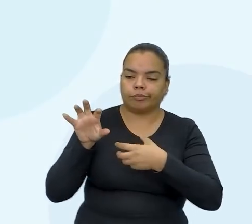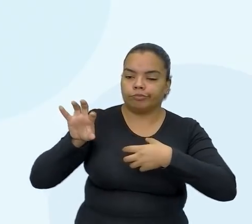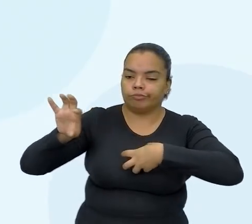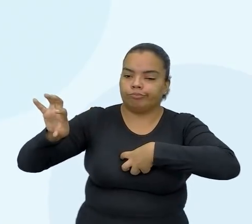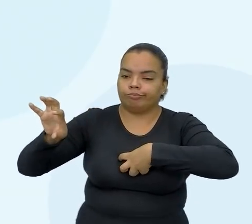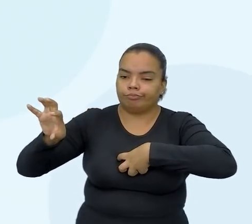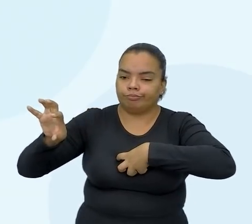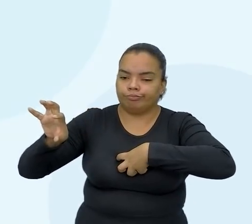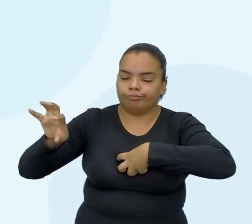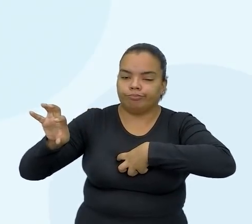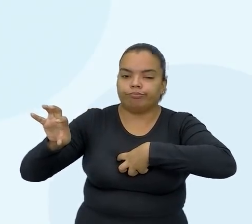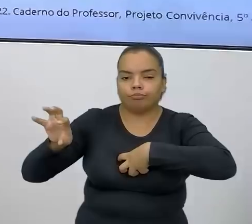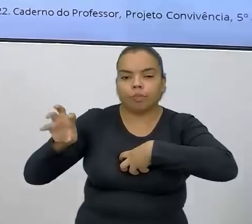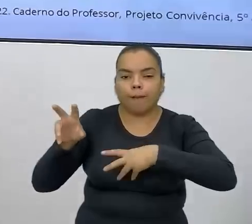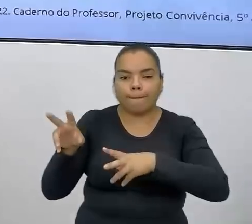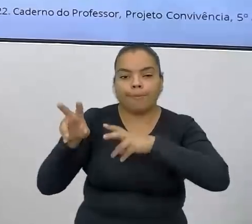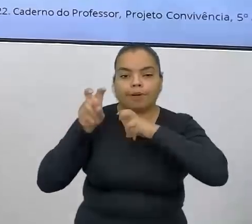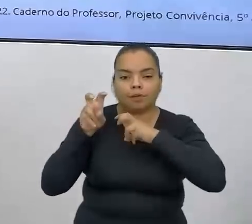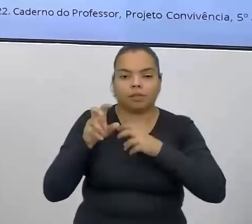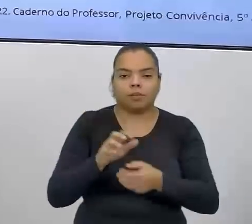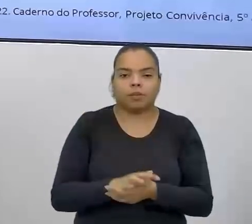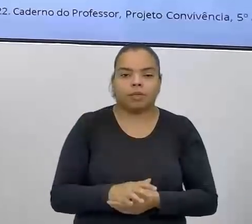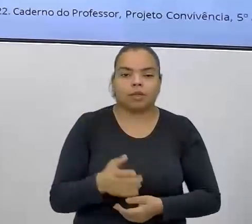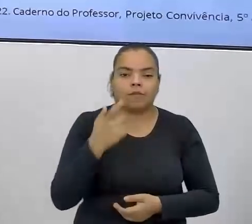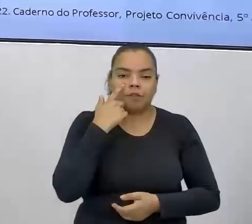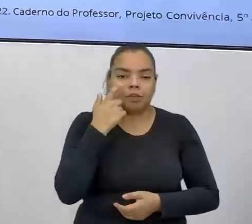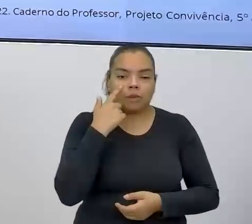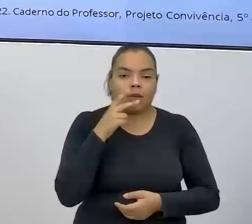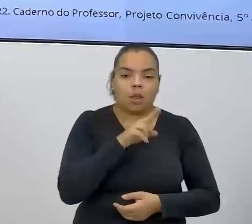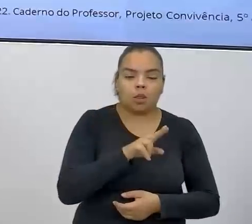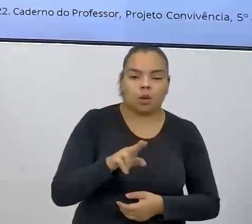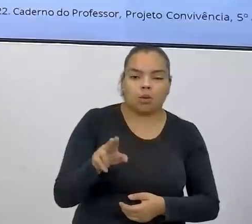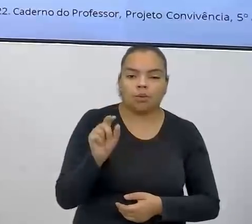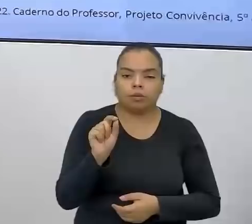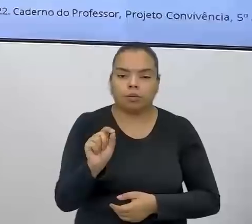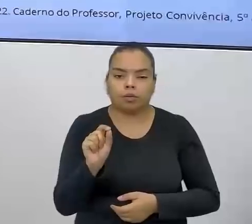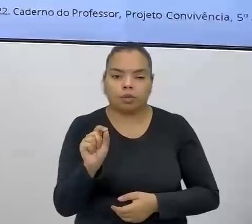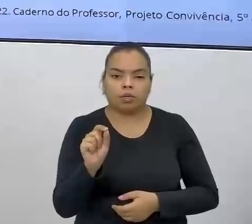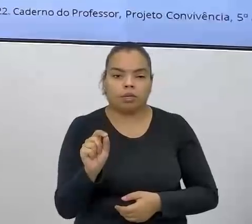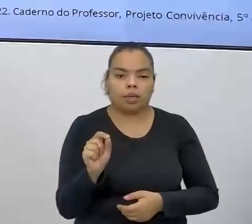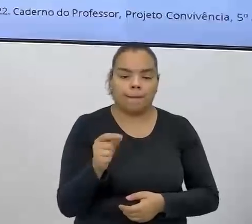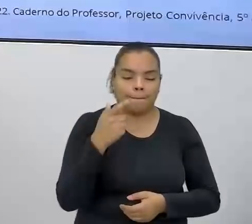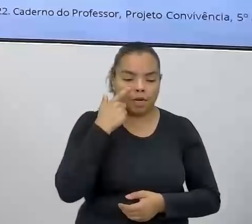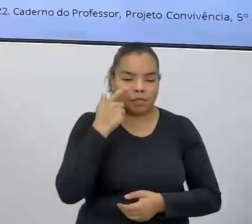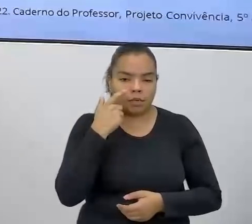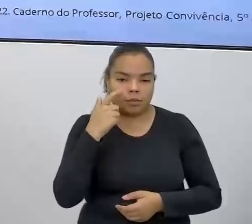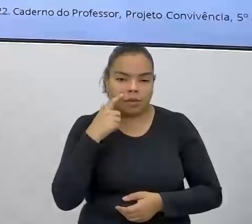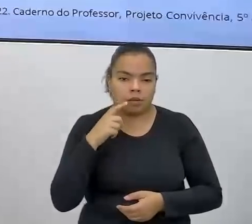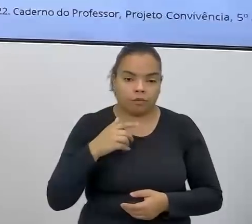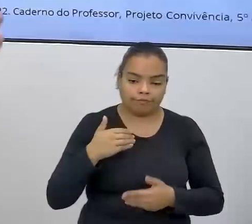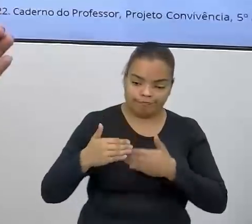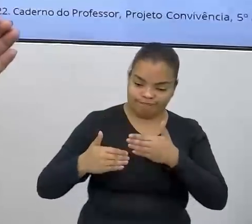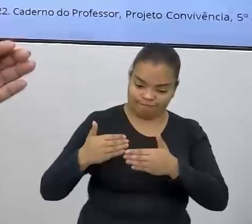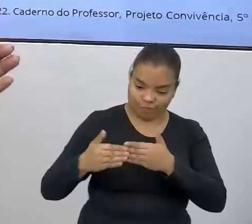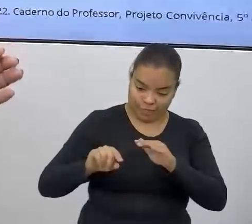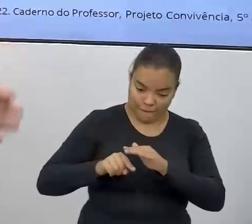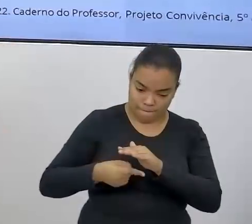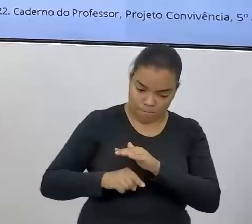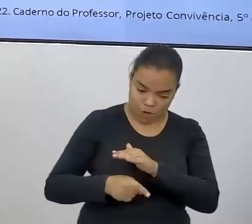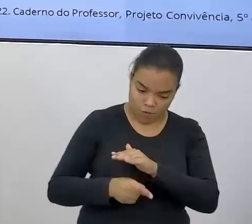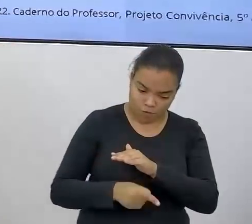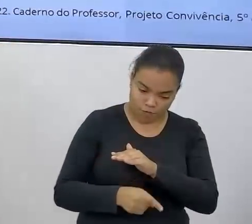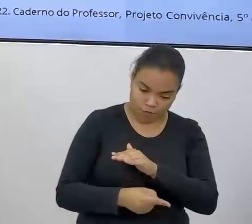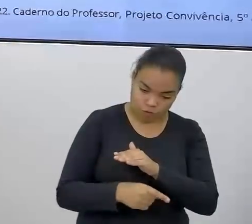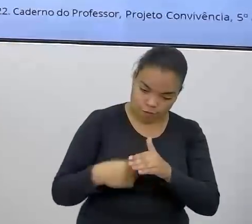perspectiva do outro, né? Então, veja que pelo nome a gente consegue perceber o quanto que a discussão vai chegando no foco